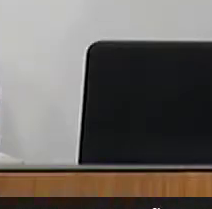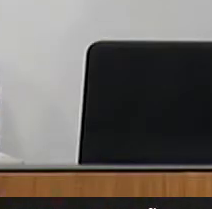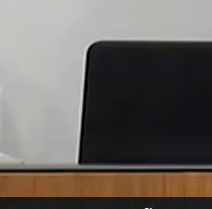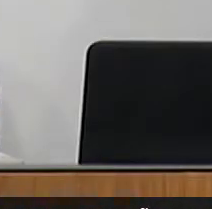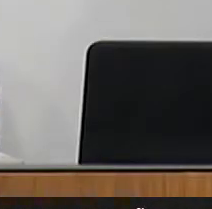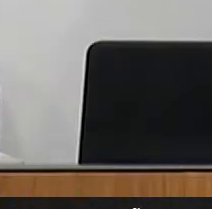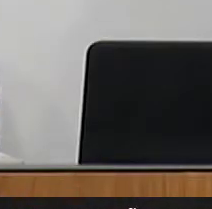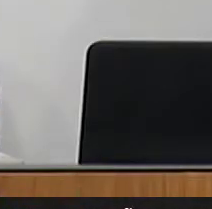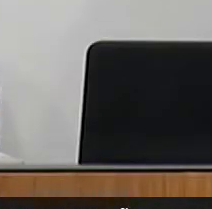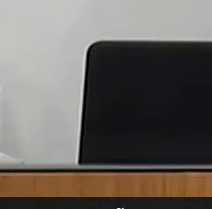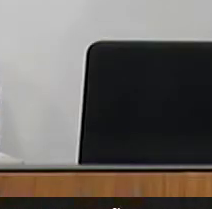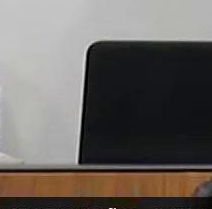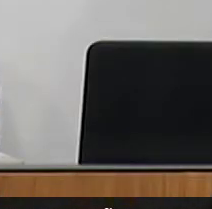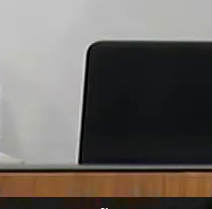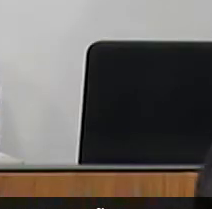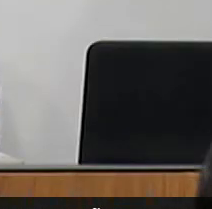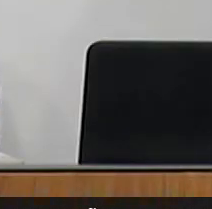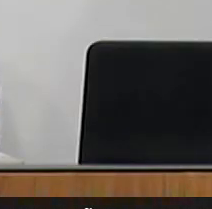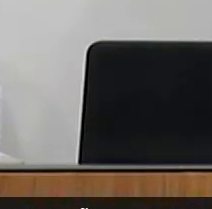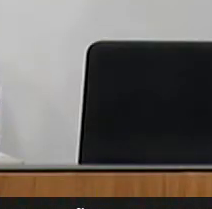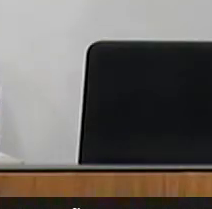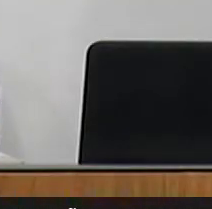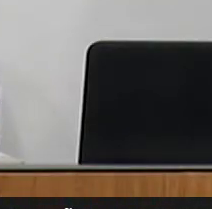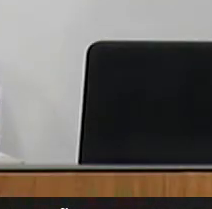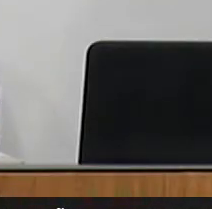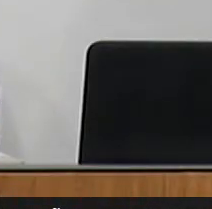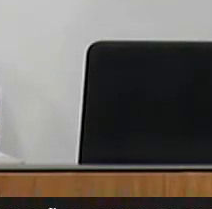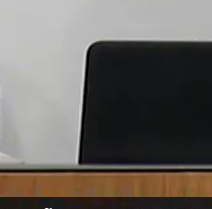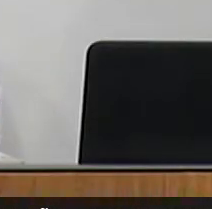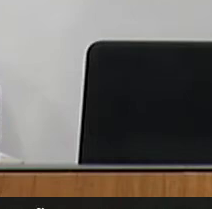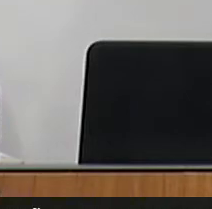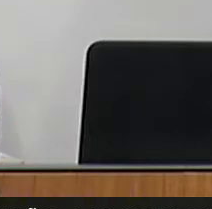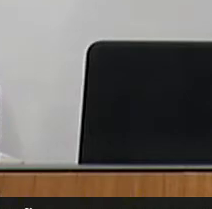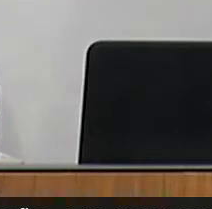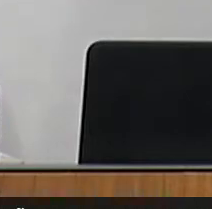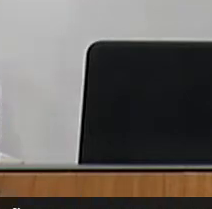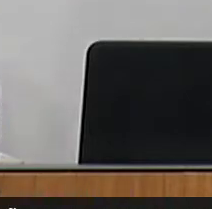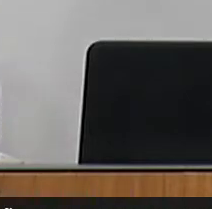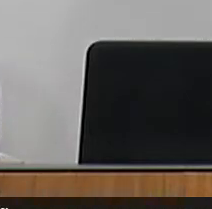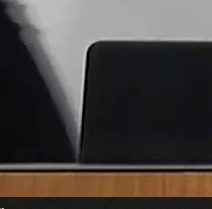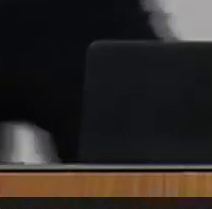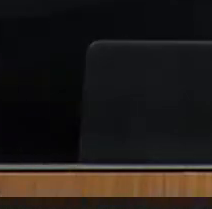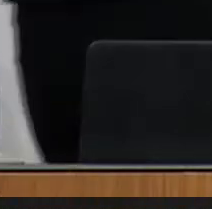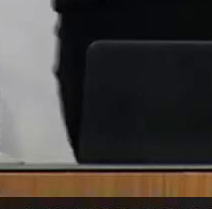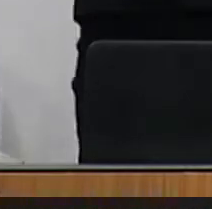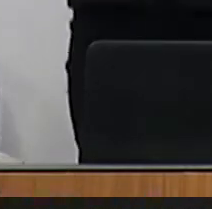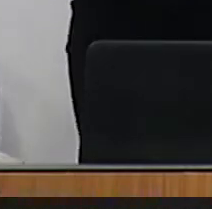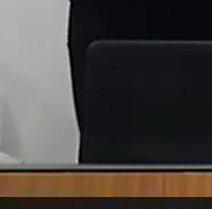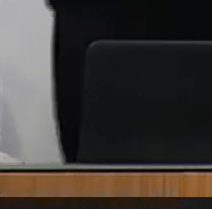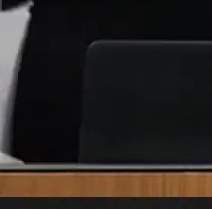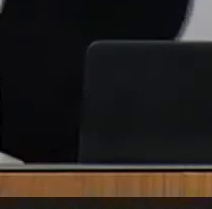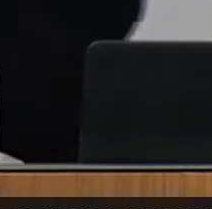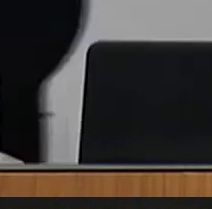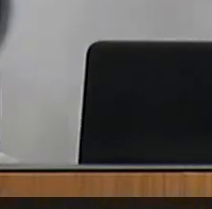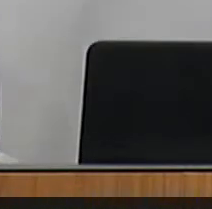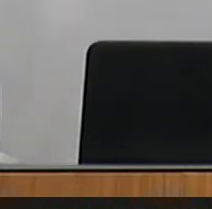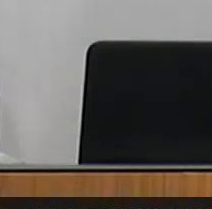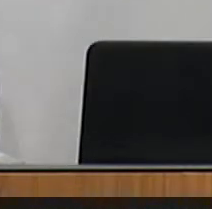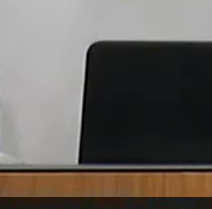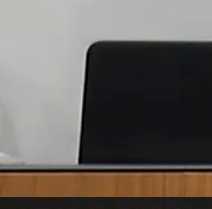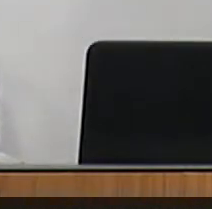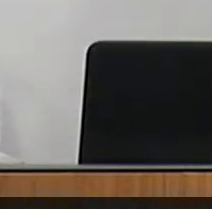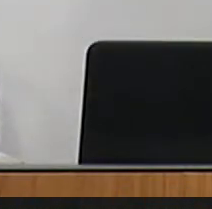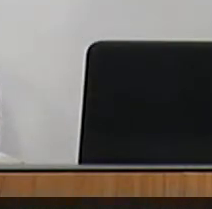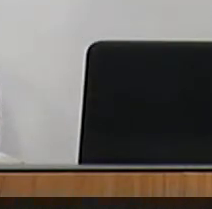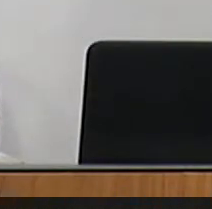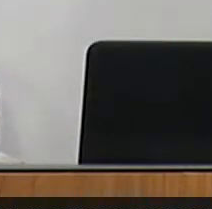obrigado, agradecemos aí sua participação, Luiz Felipe, também leve um abraço aí ao nosso amigo Tiago Elton, também